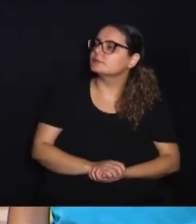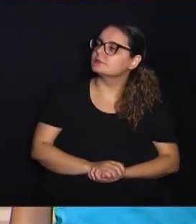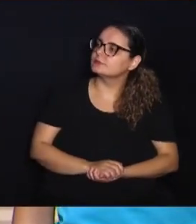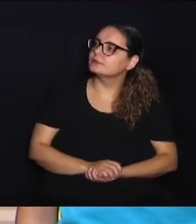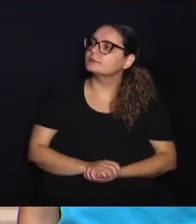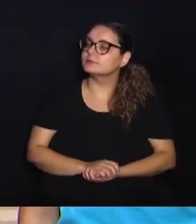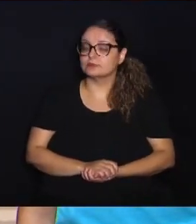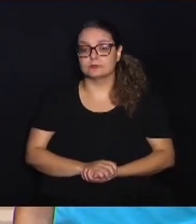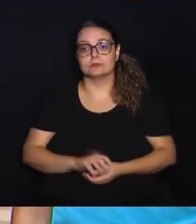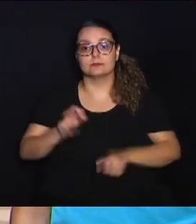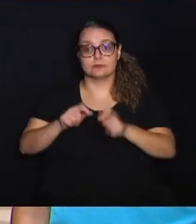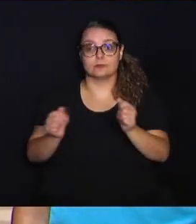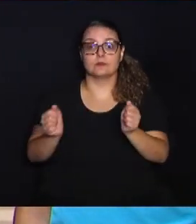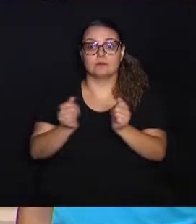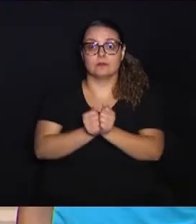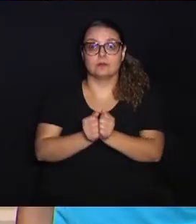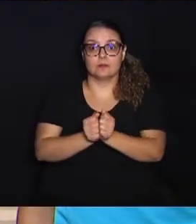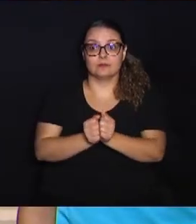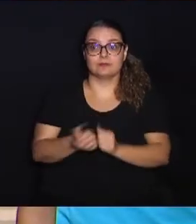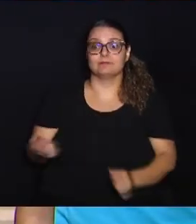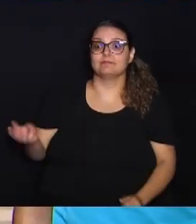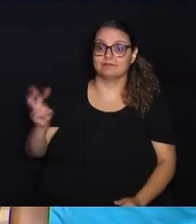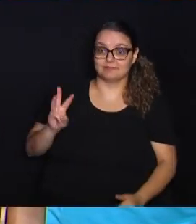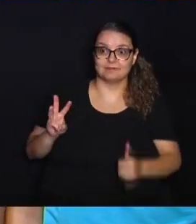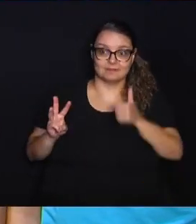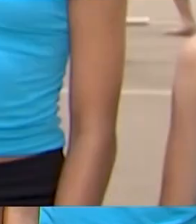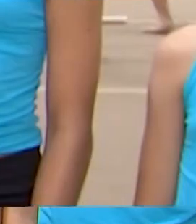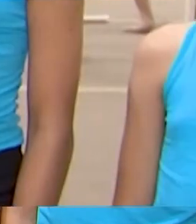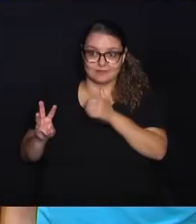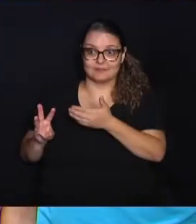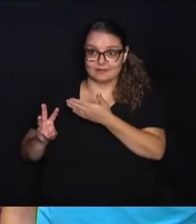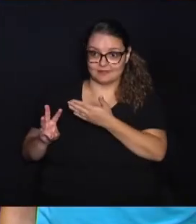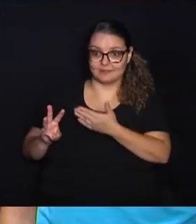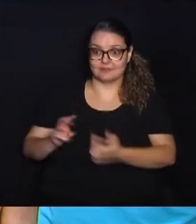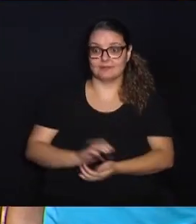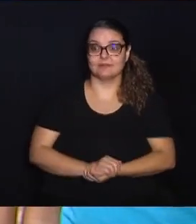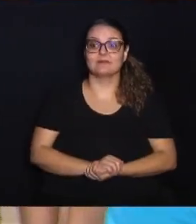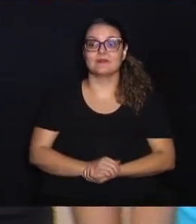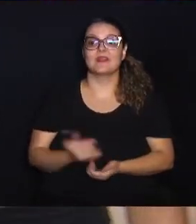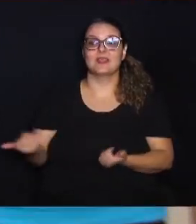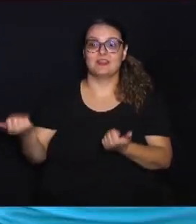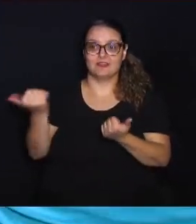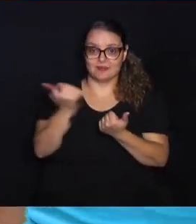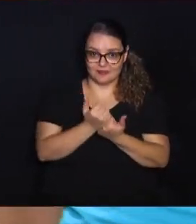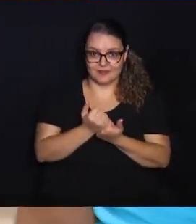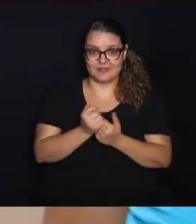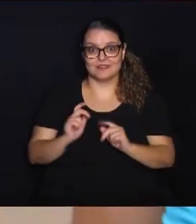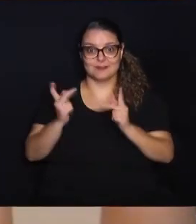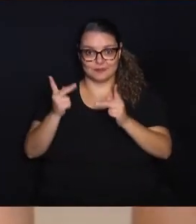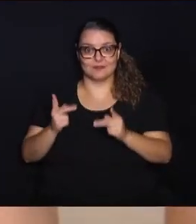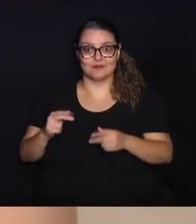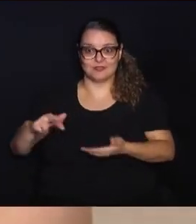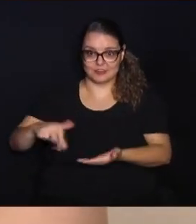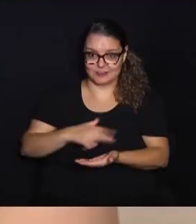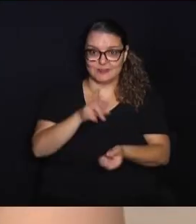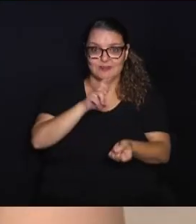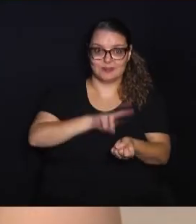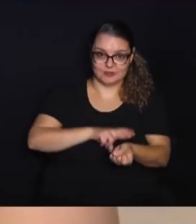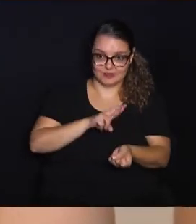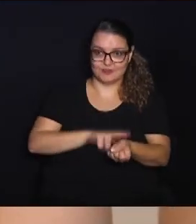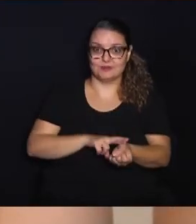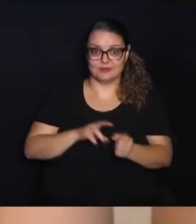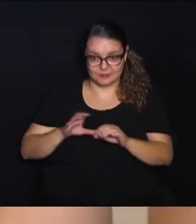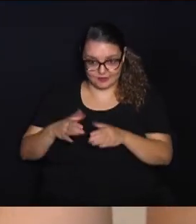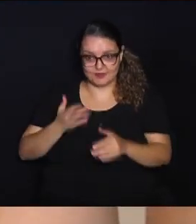infantil. Antonella, como que foi poder ganhar uma medalha, subir ao pódio? Foi muito legal subir o pódio pela primeira vez